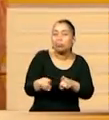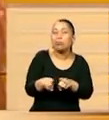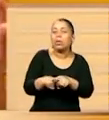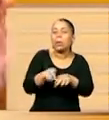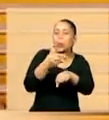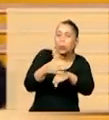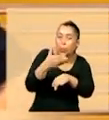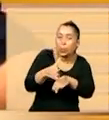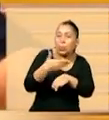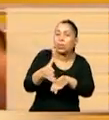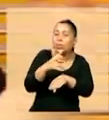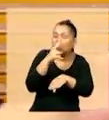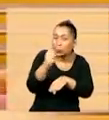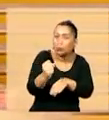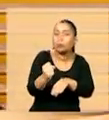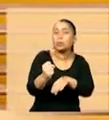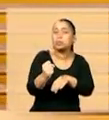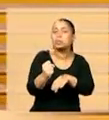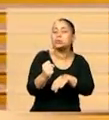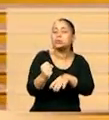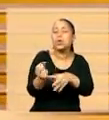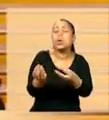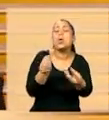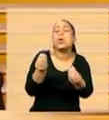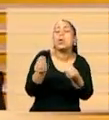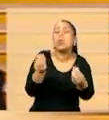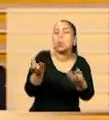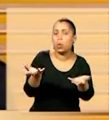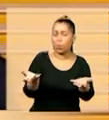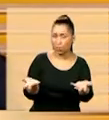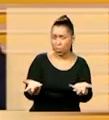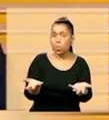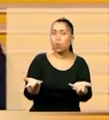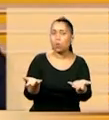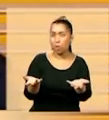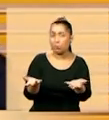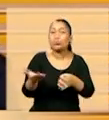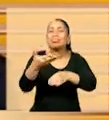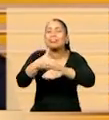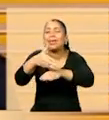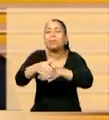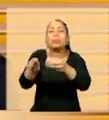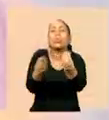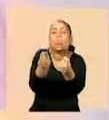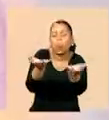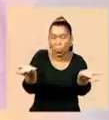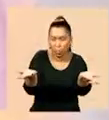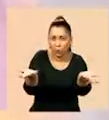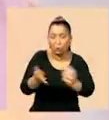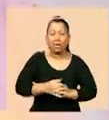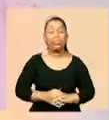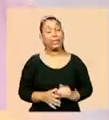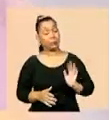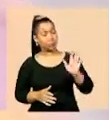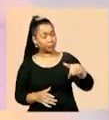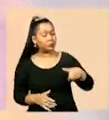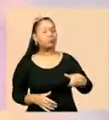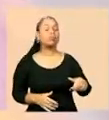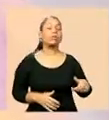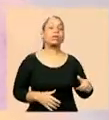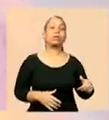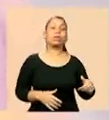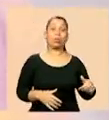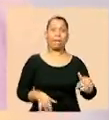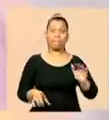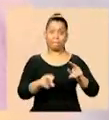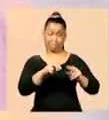treinamentos são mais focados, são mais extensos? Como é que é esse lado, do outro lado do treinamento mesmo? Sim, as próprias